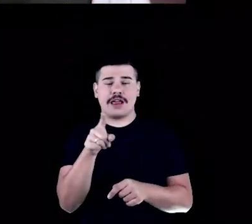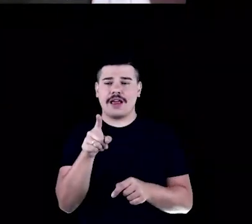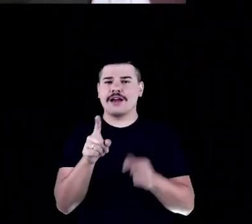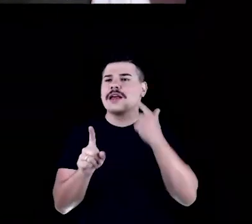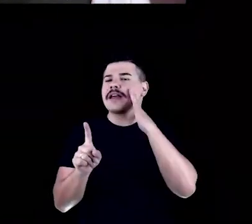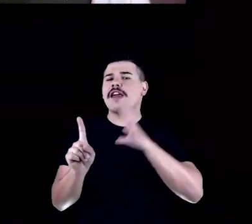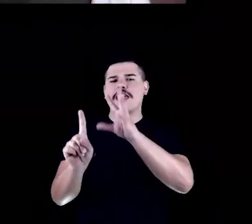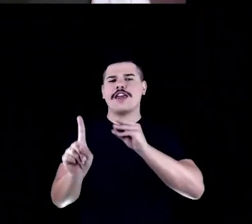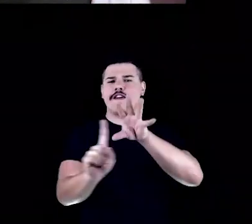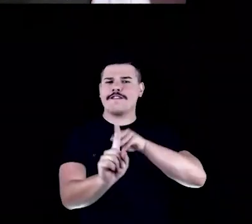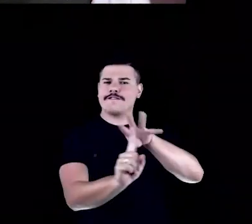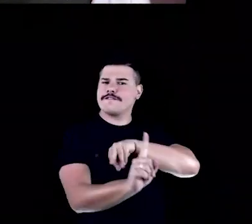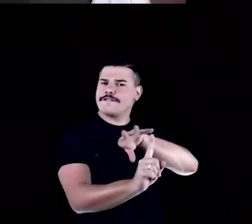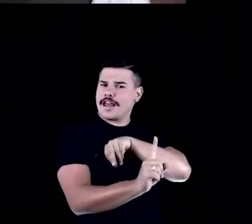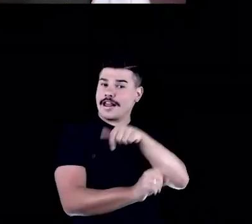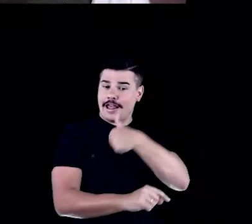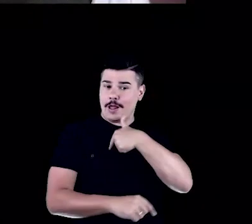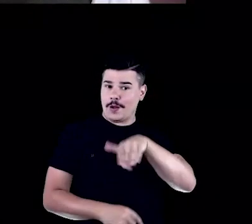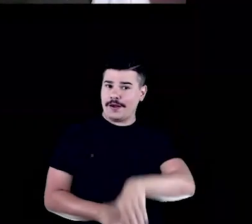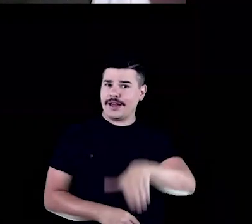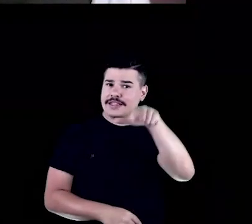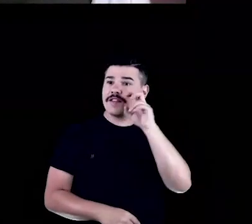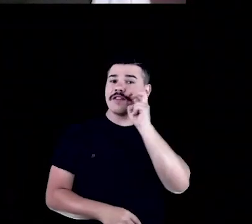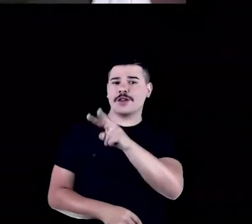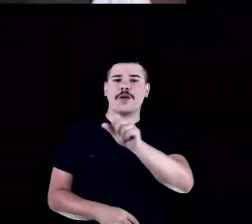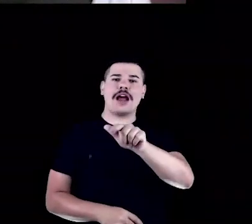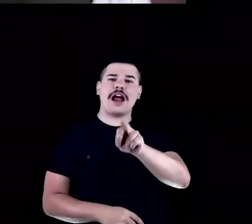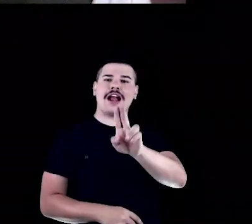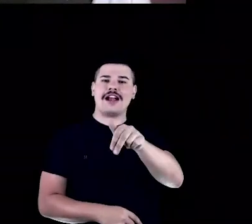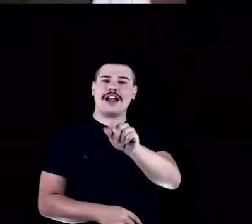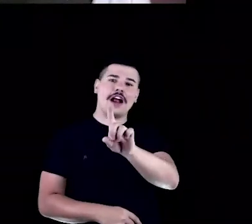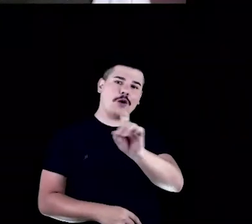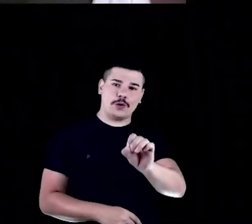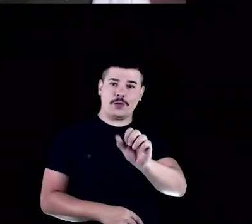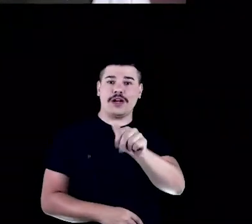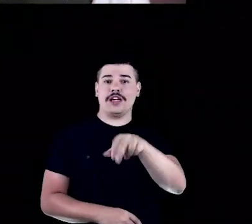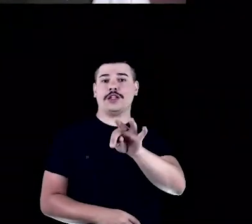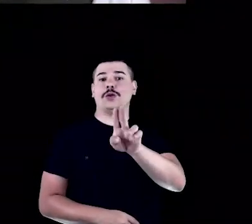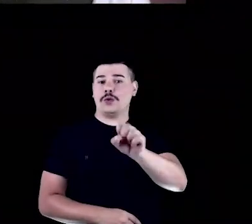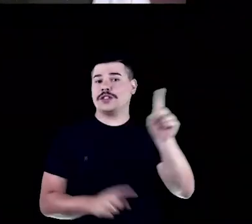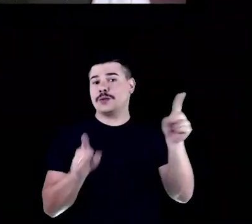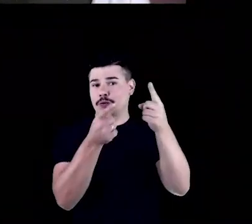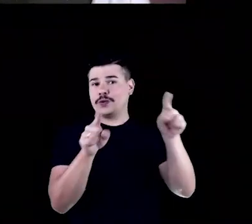até inclusive as referências assim. Então, eu cresci vendo Arnaldo Antunes. E